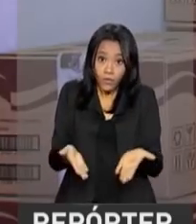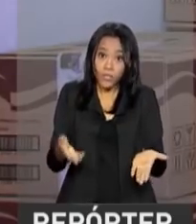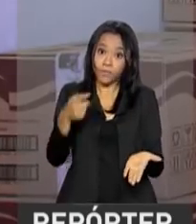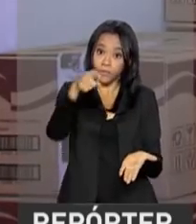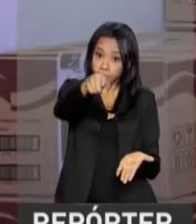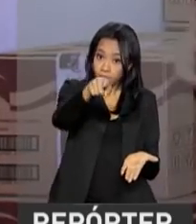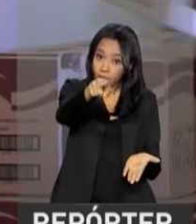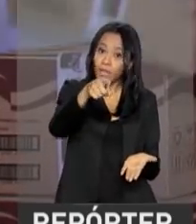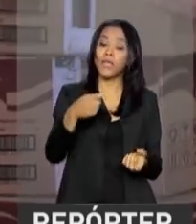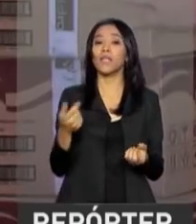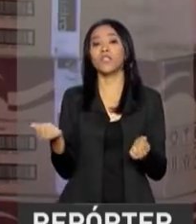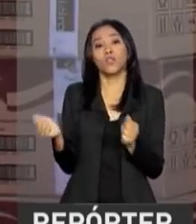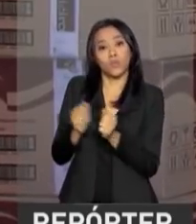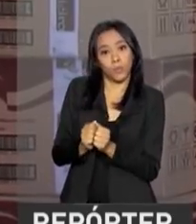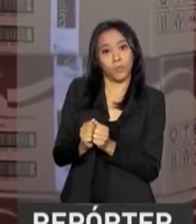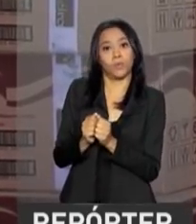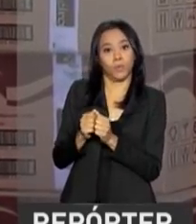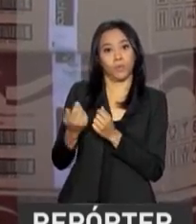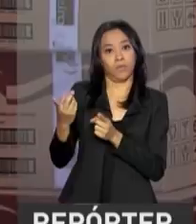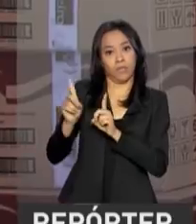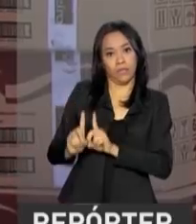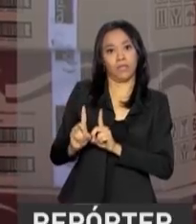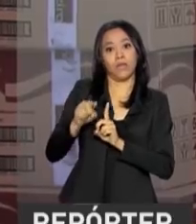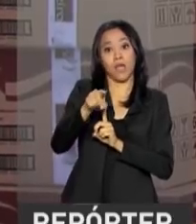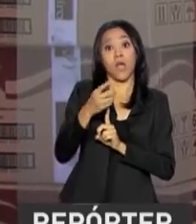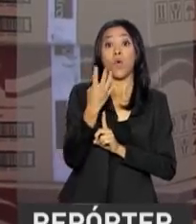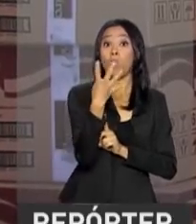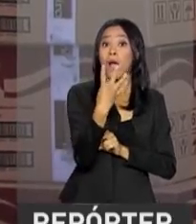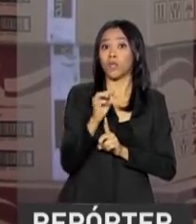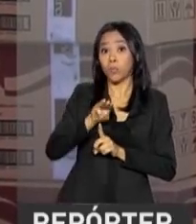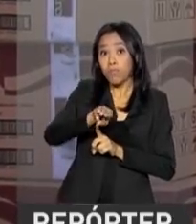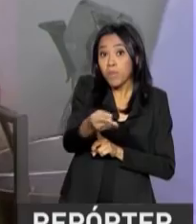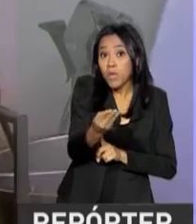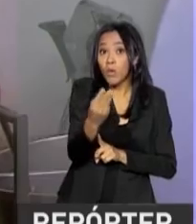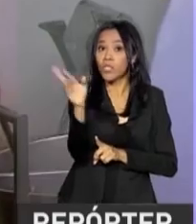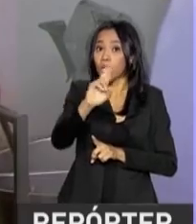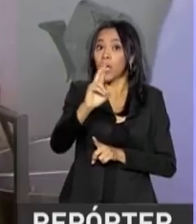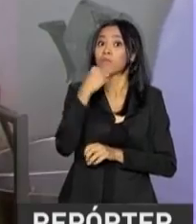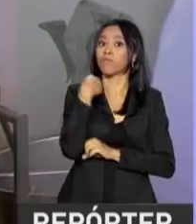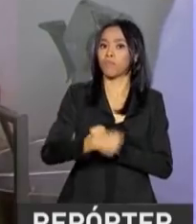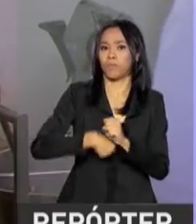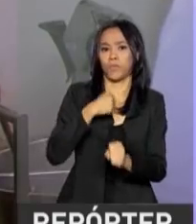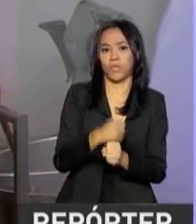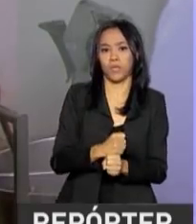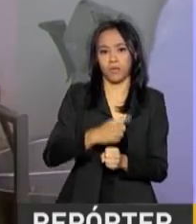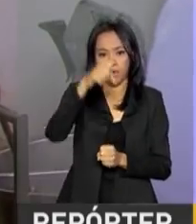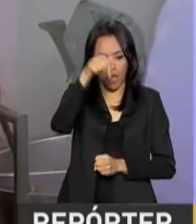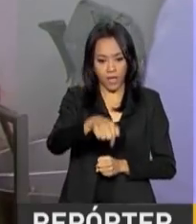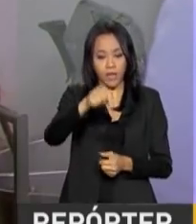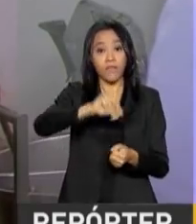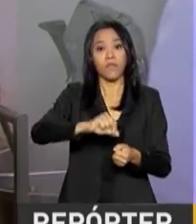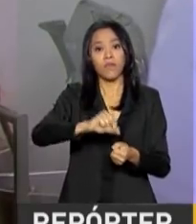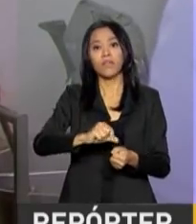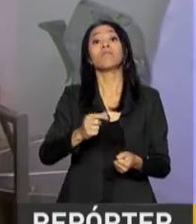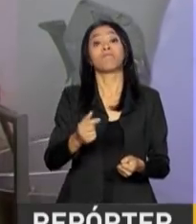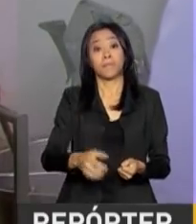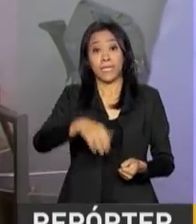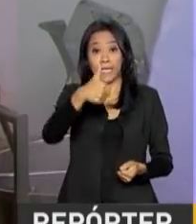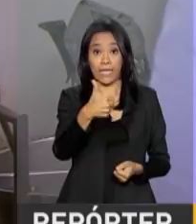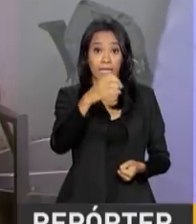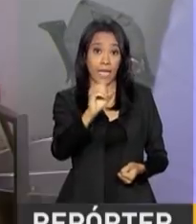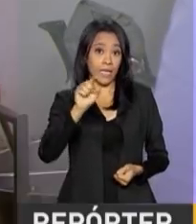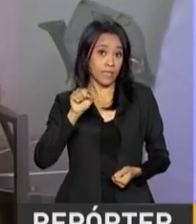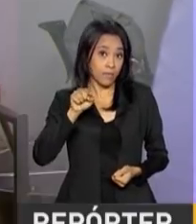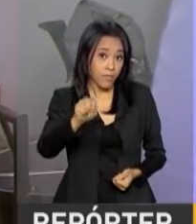o sócio rodrigo faturam cerca de 4 milhões de reais por ano aqui são produzidas em média 10 mil